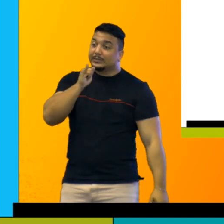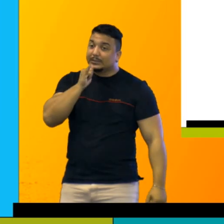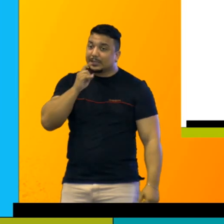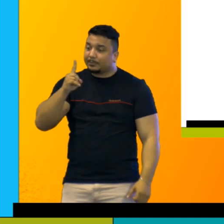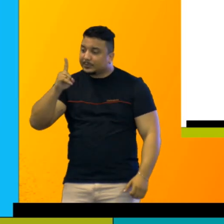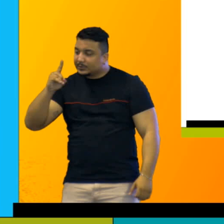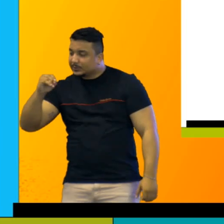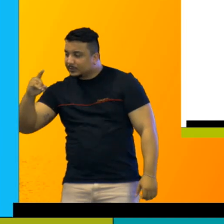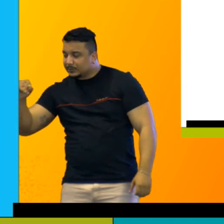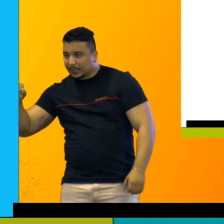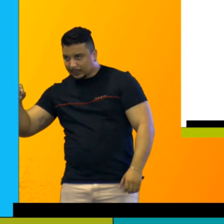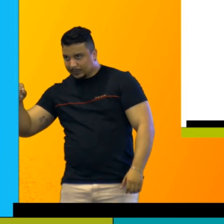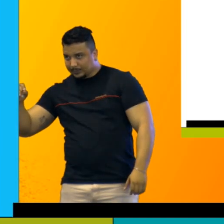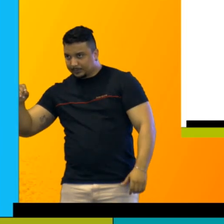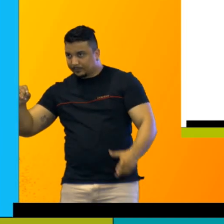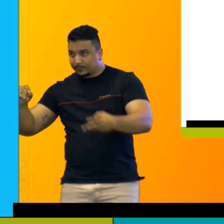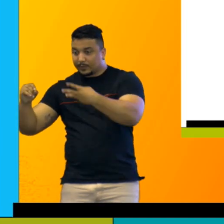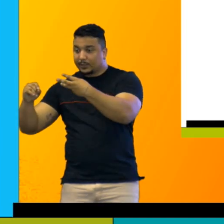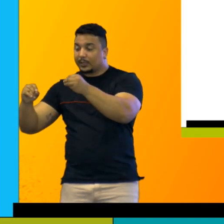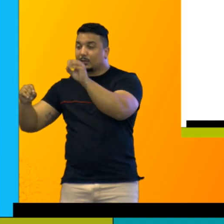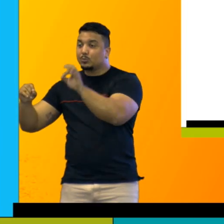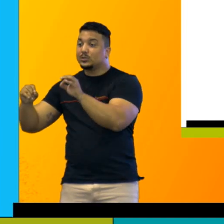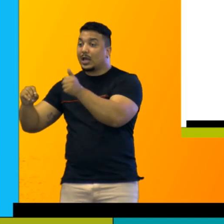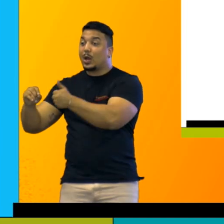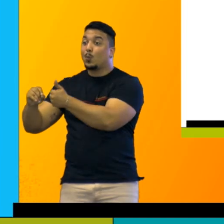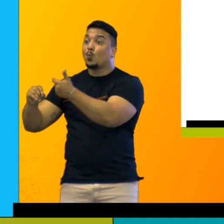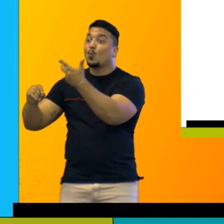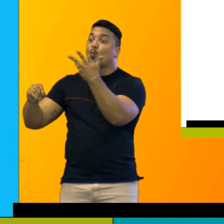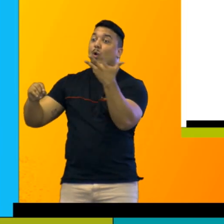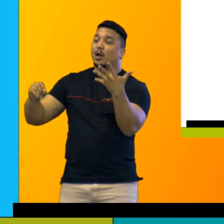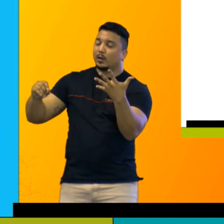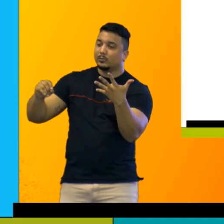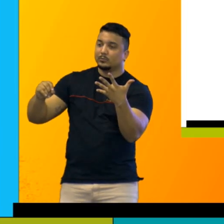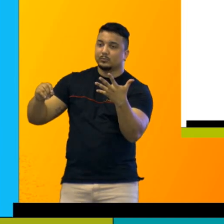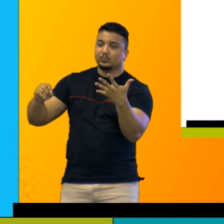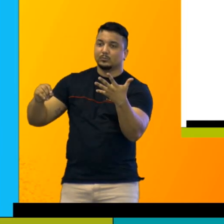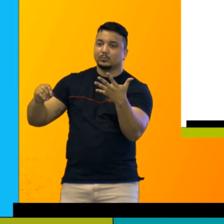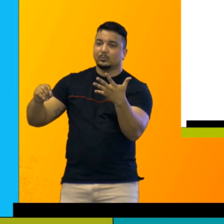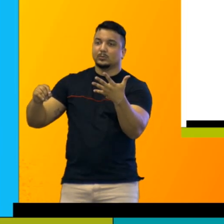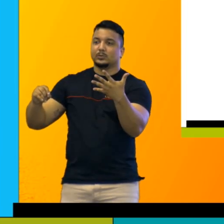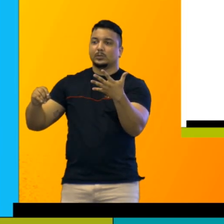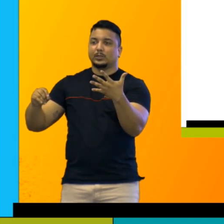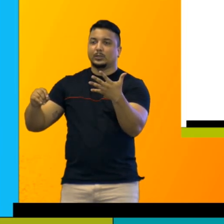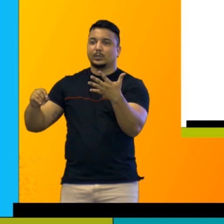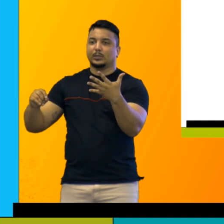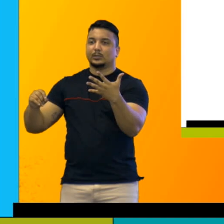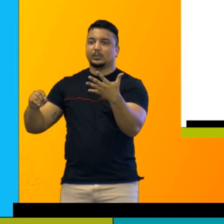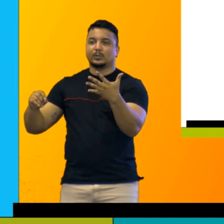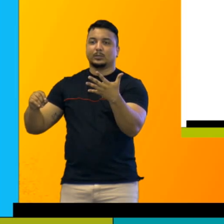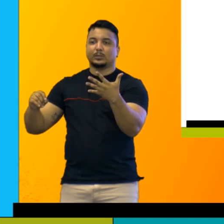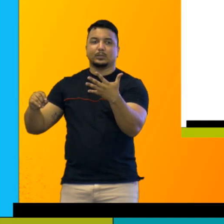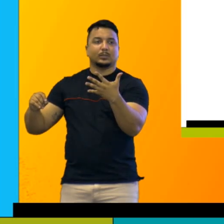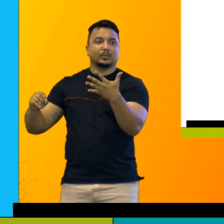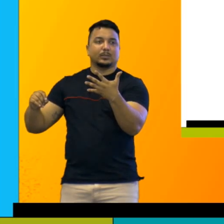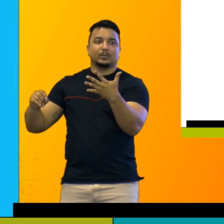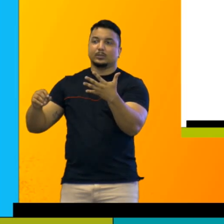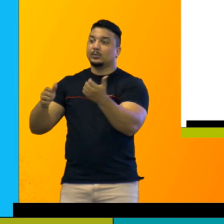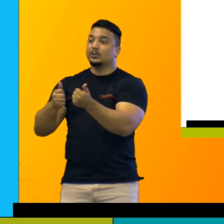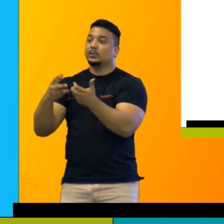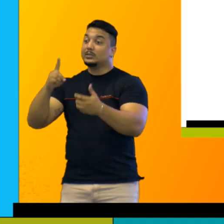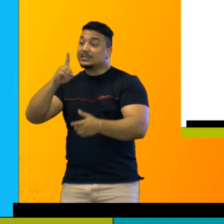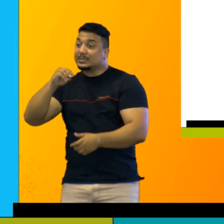100, 30% a mais vai para quanto? Fala. Se uma coisa custa